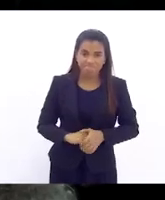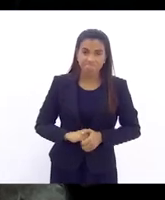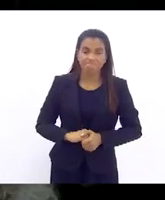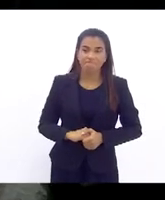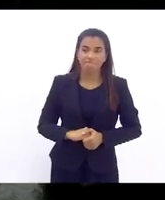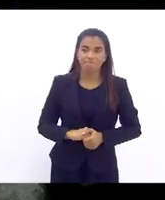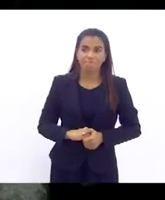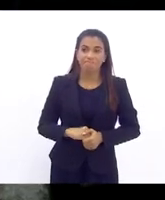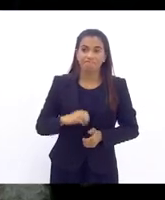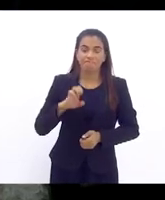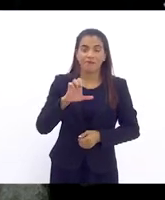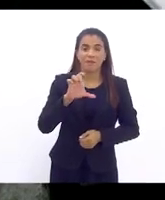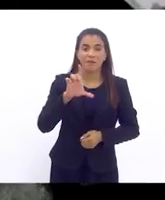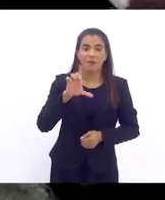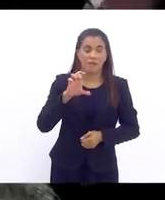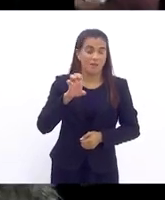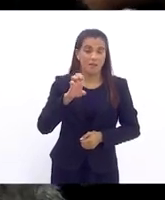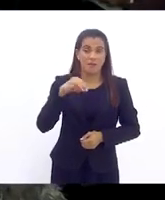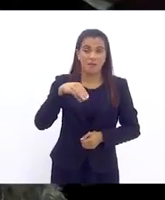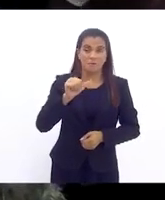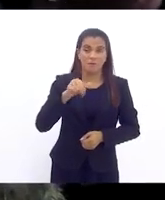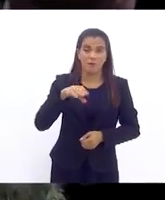Emanuel Alencar